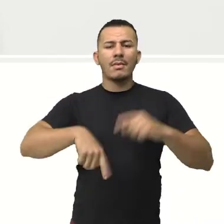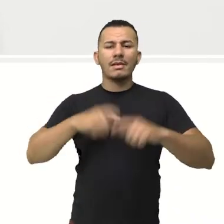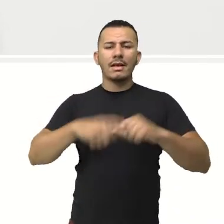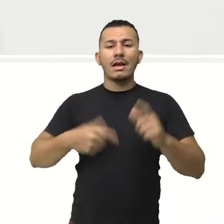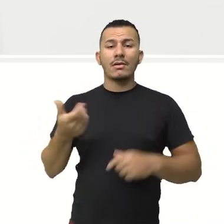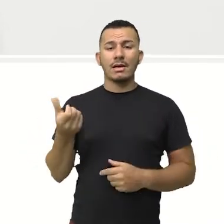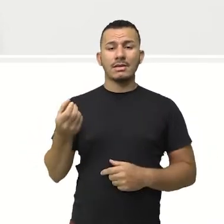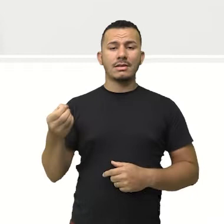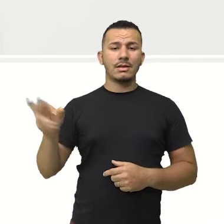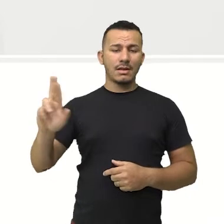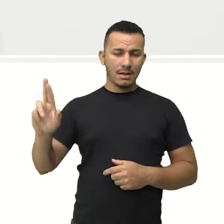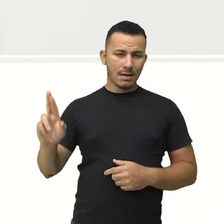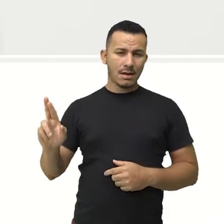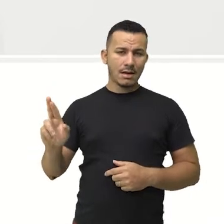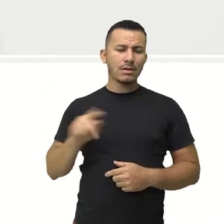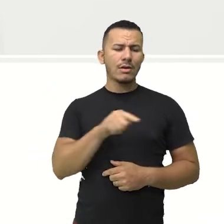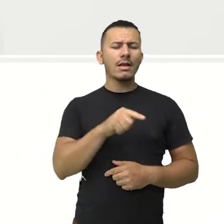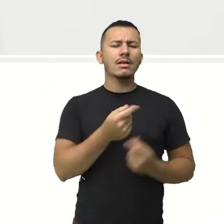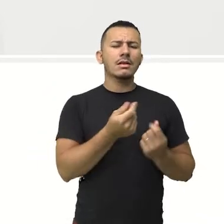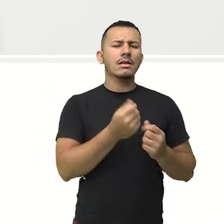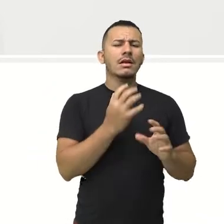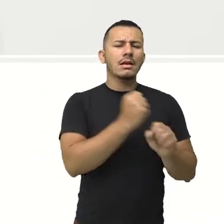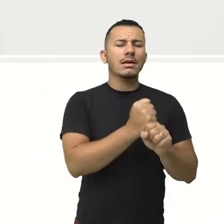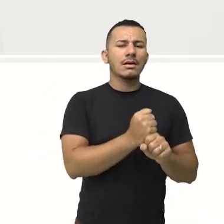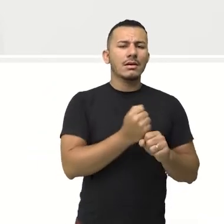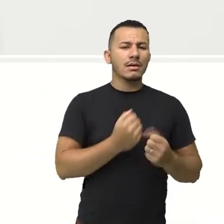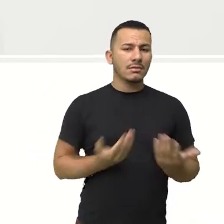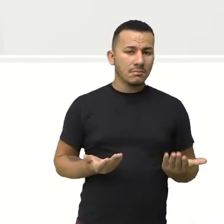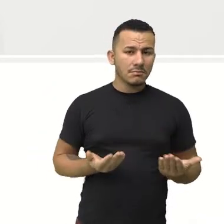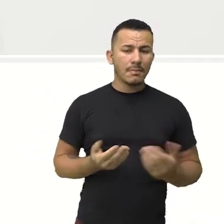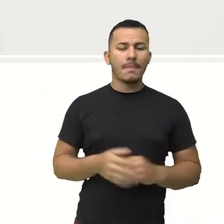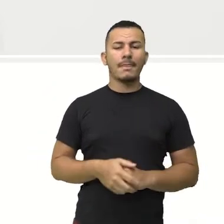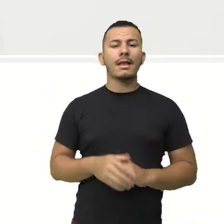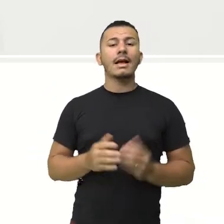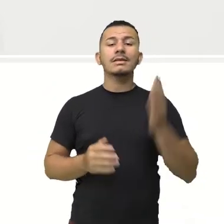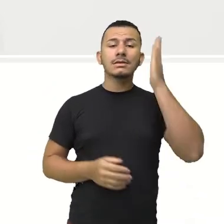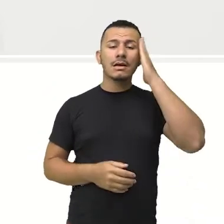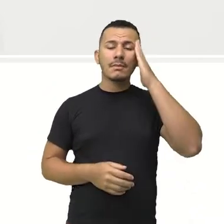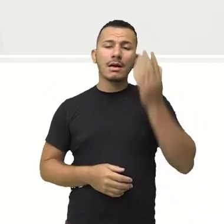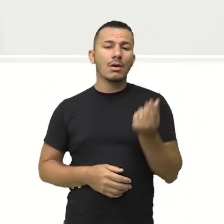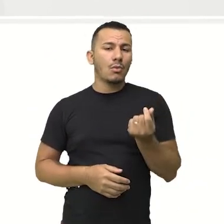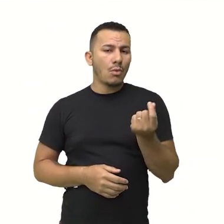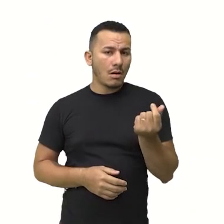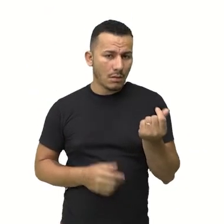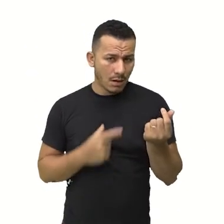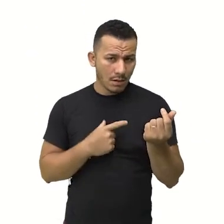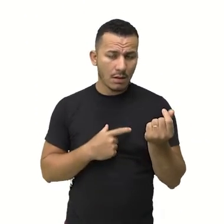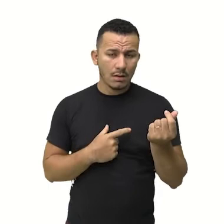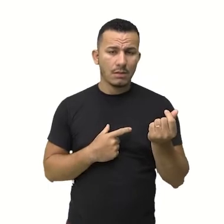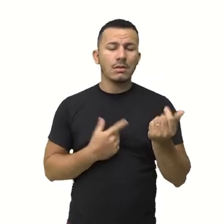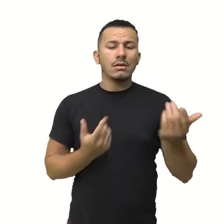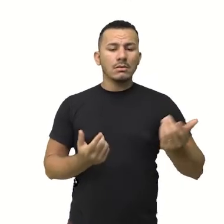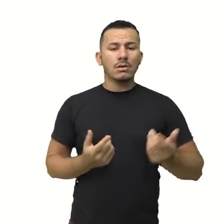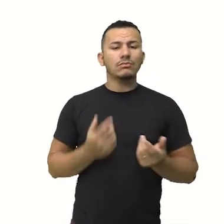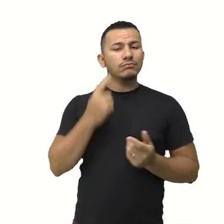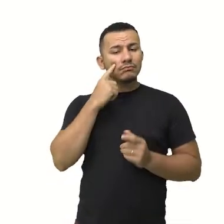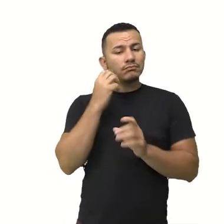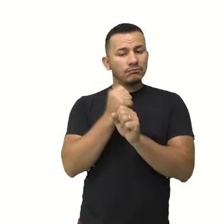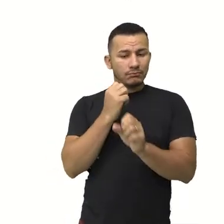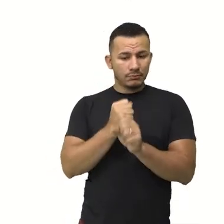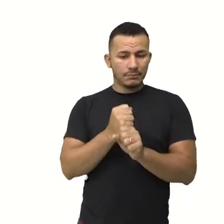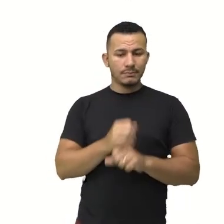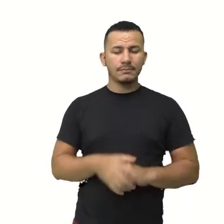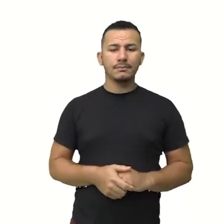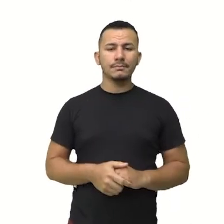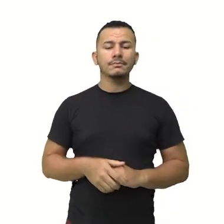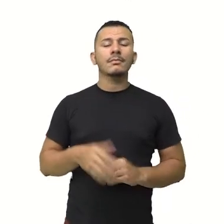que custa R$60. Quanto Marcos possui? O problema está te perguntando quanto Marcos possui. Então, vamos ver, né? Eu vou